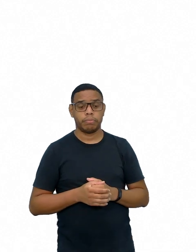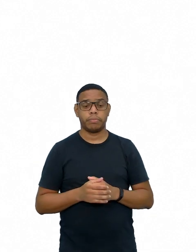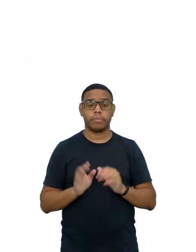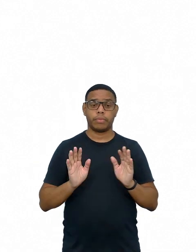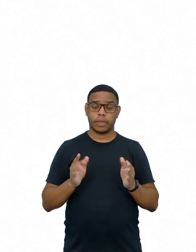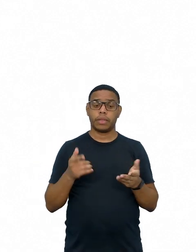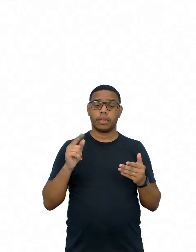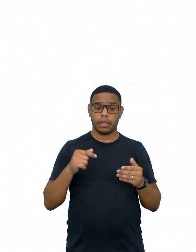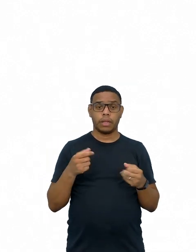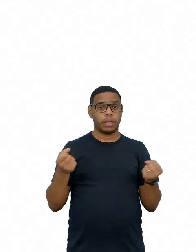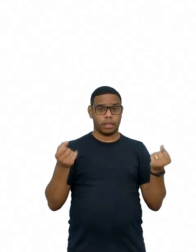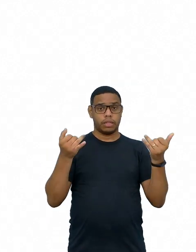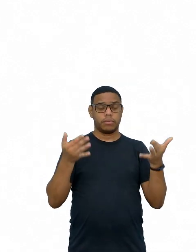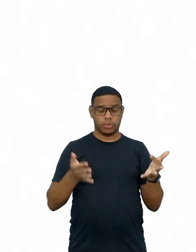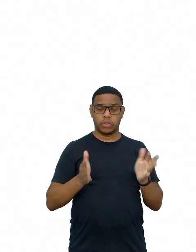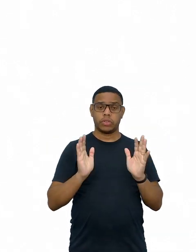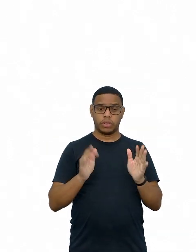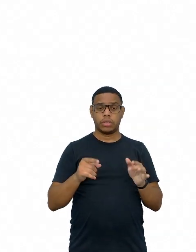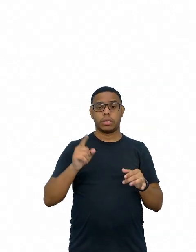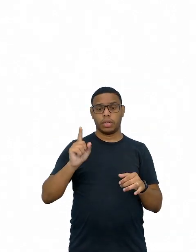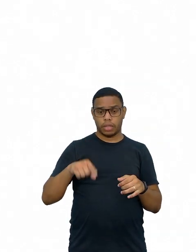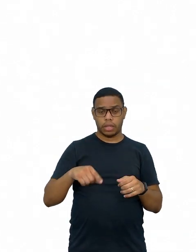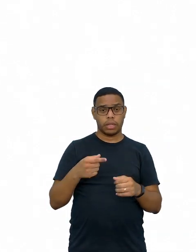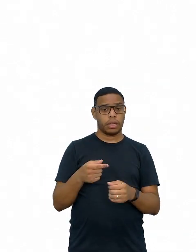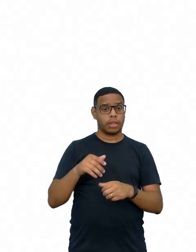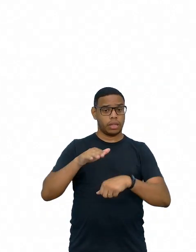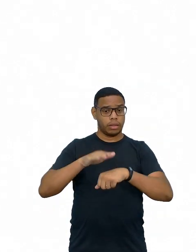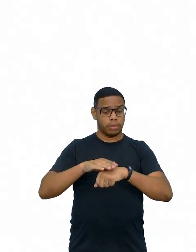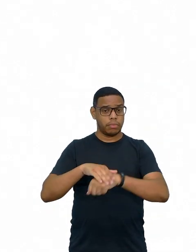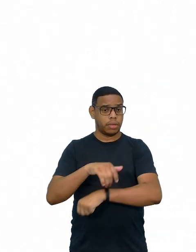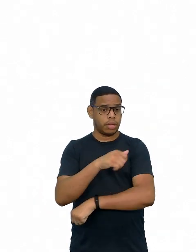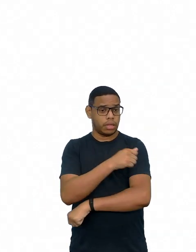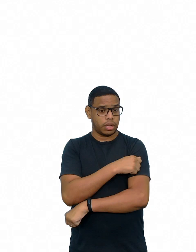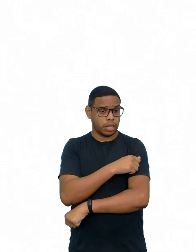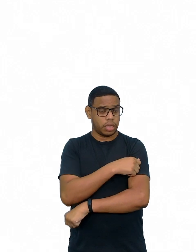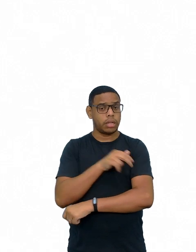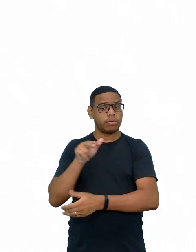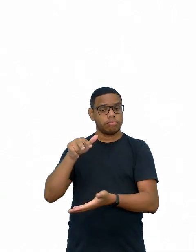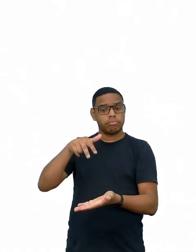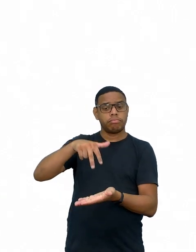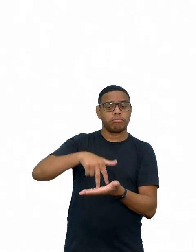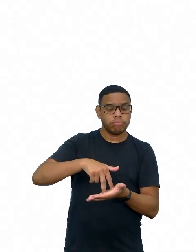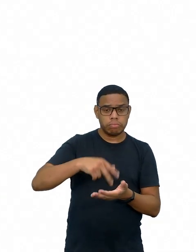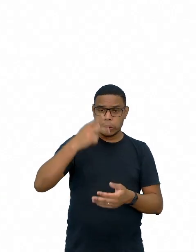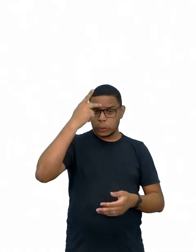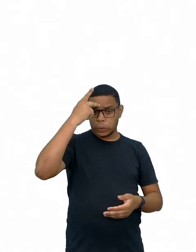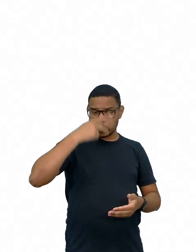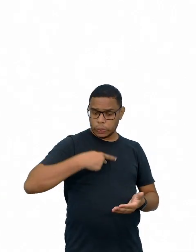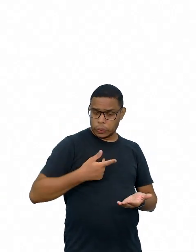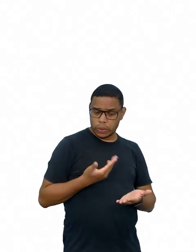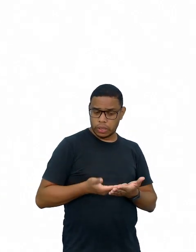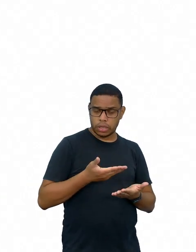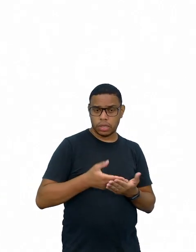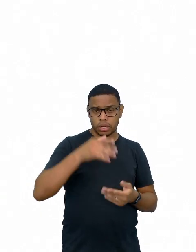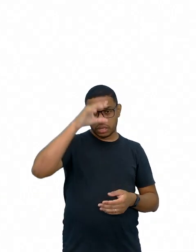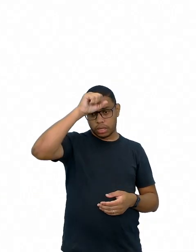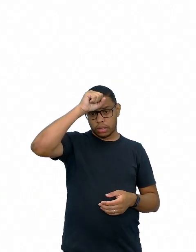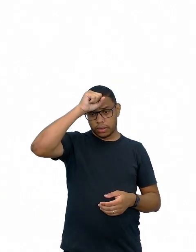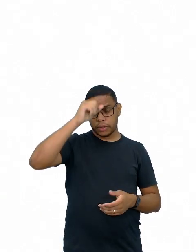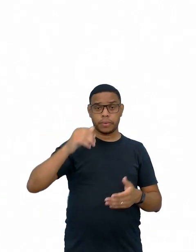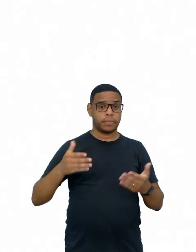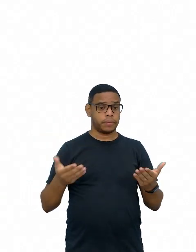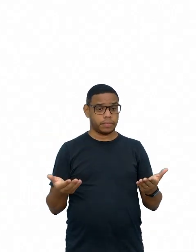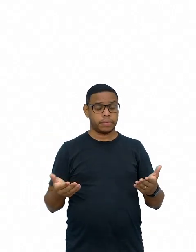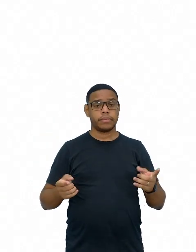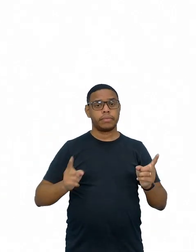é isso que eu acabei de dizer. É o estudante sendo protagonista do seu próprio aprendizado. E